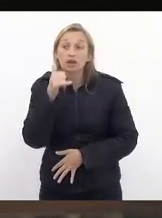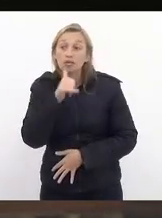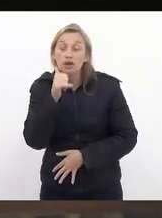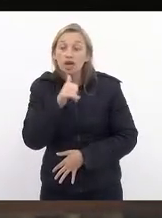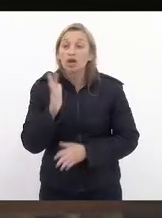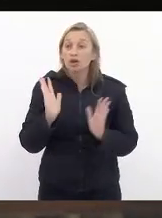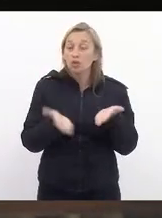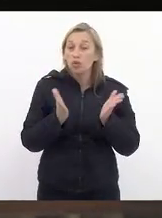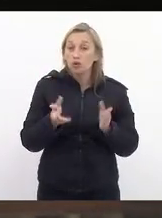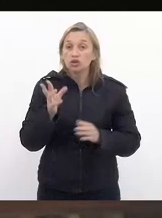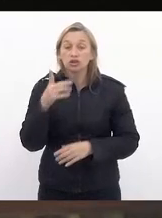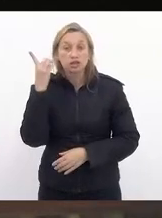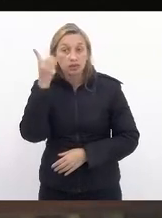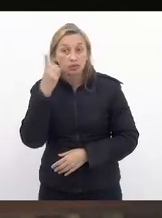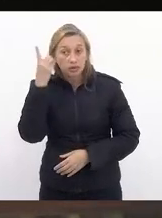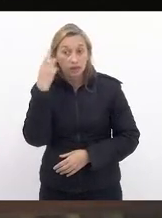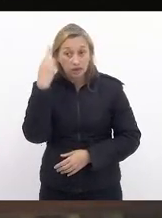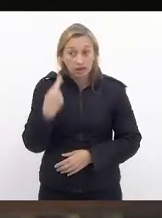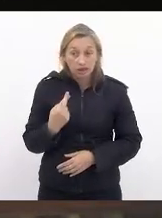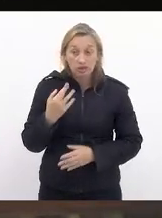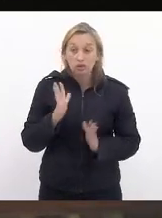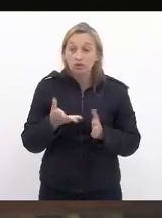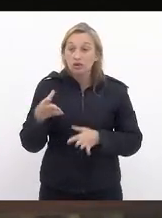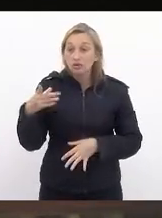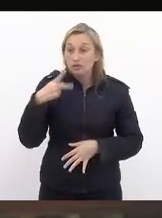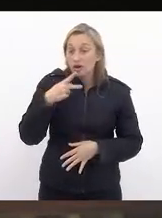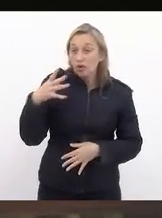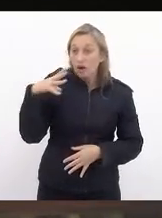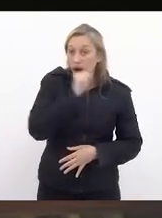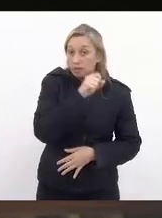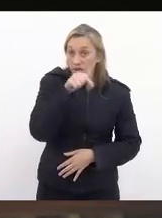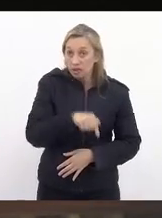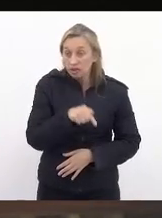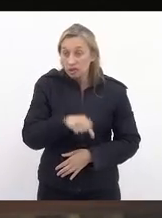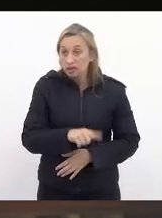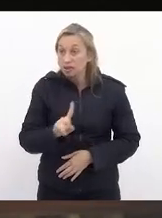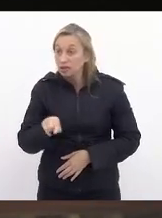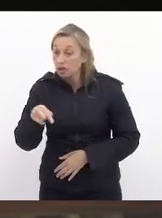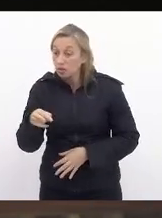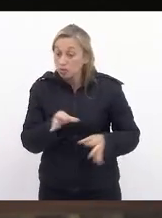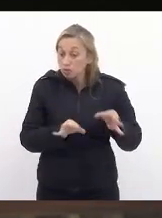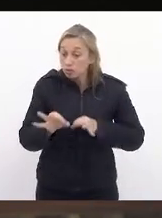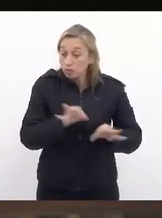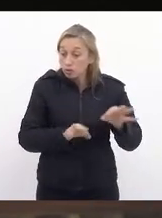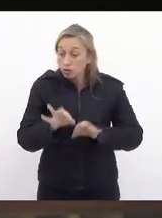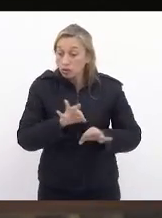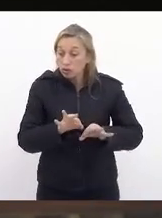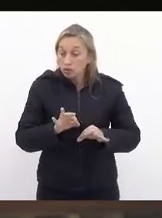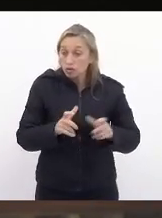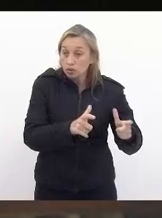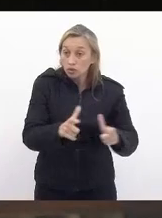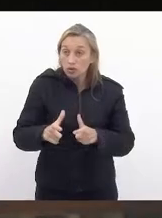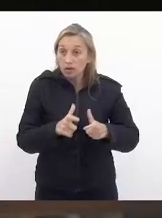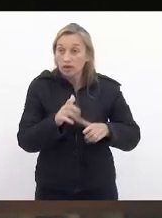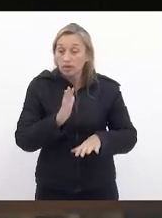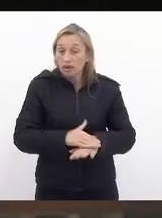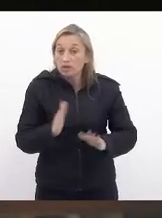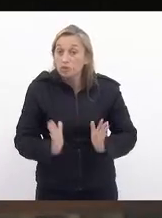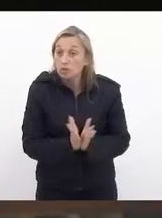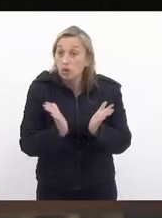hoje a deputada Renata Souza mencionou rapidamente isso aqui na organização dos territórios mais